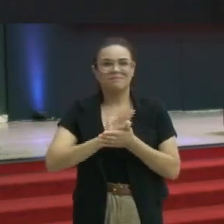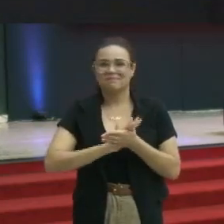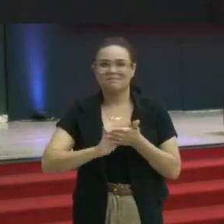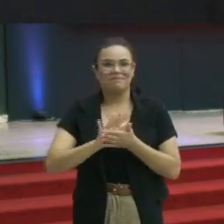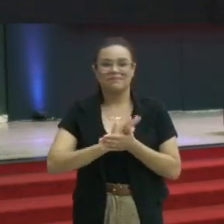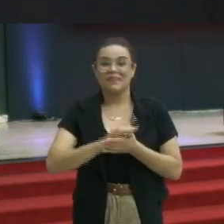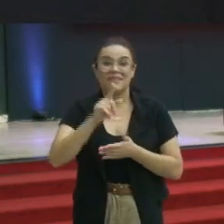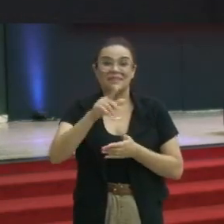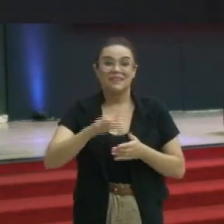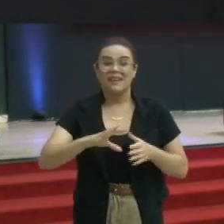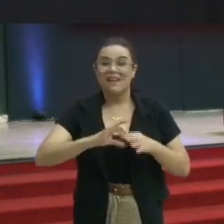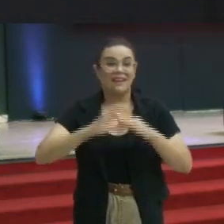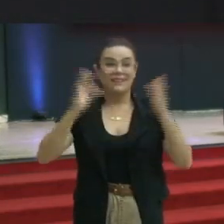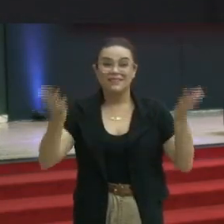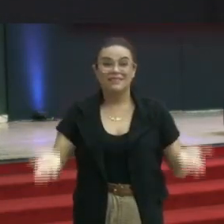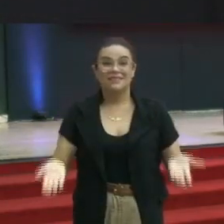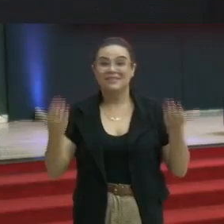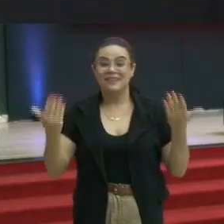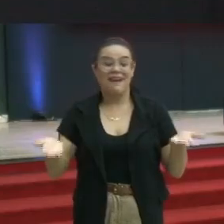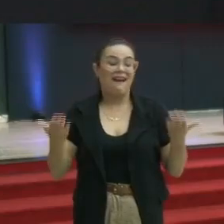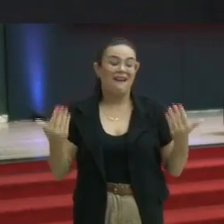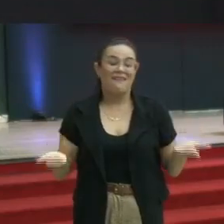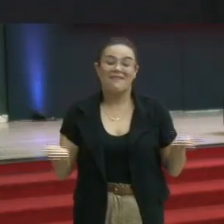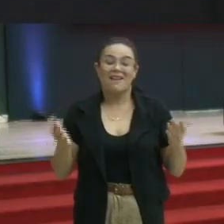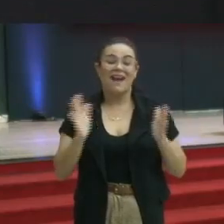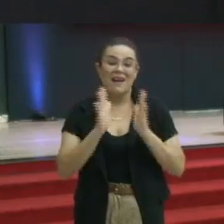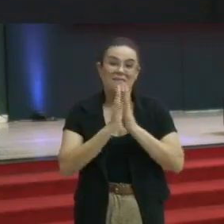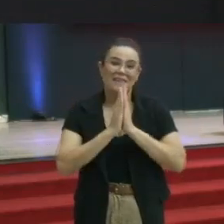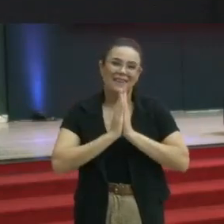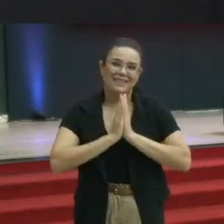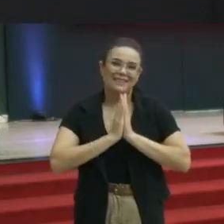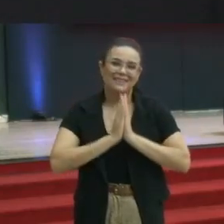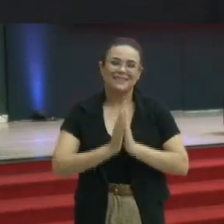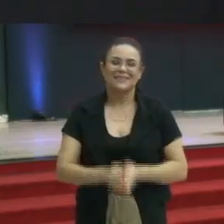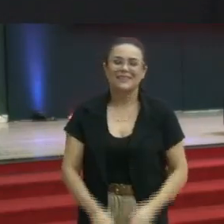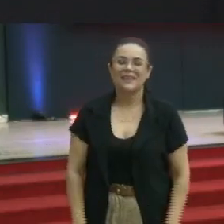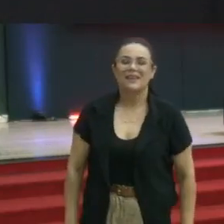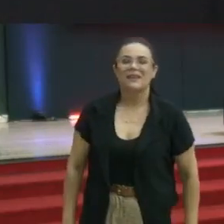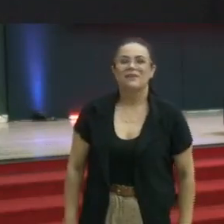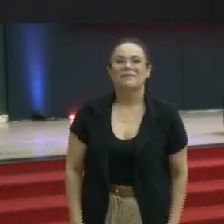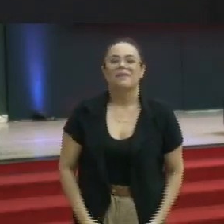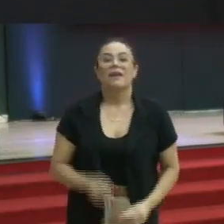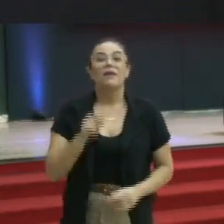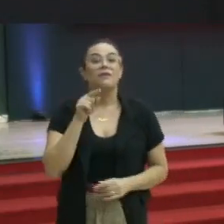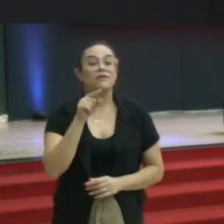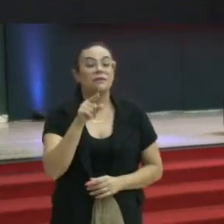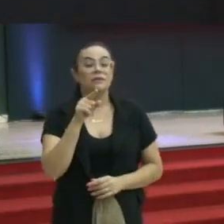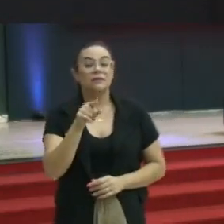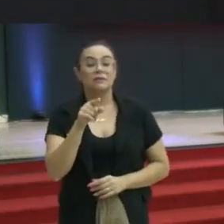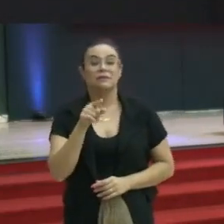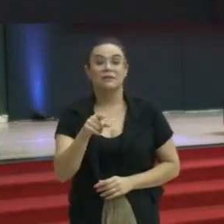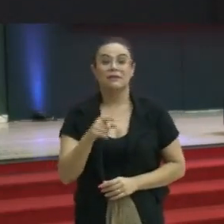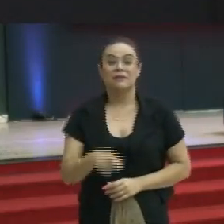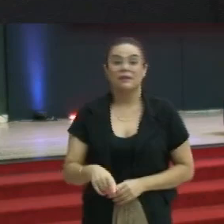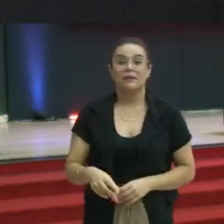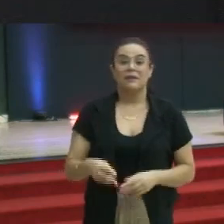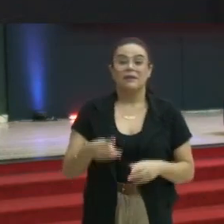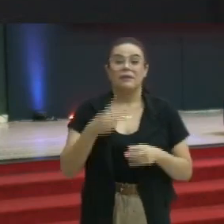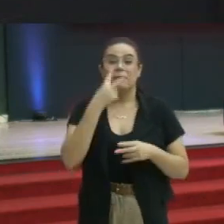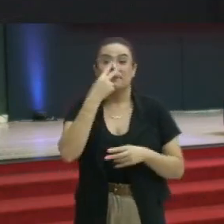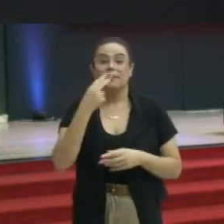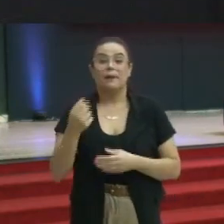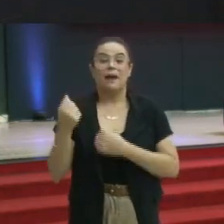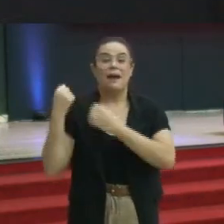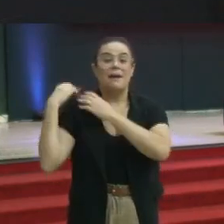está livre, amém. Você está livre, amém. Você não precisa carregar esse peso,